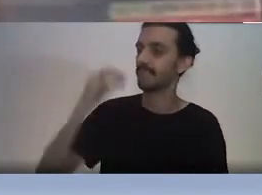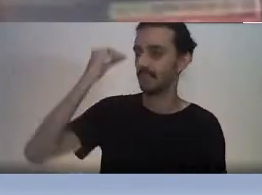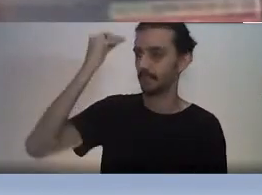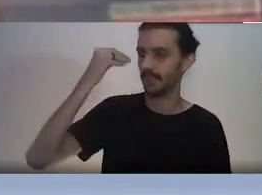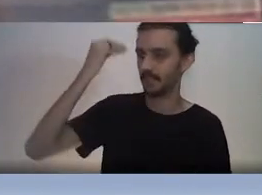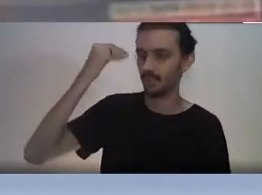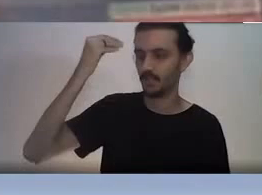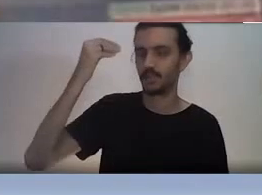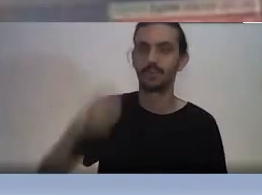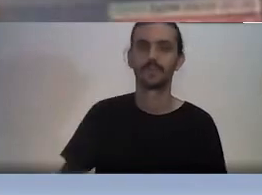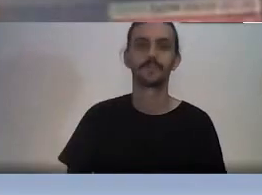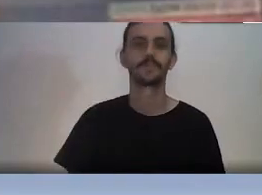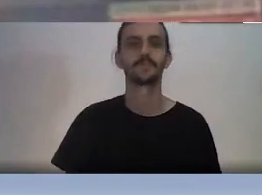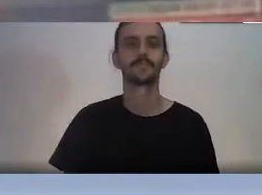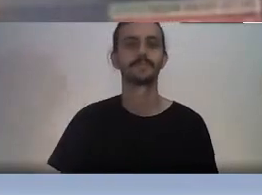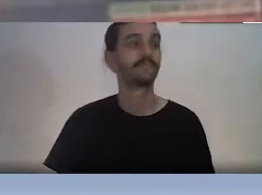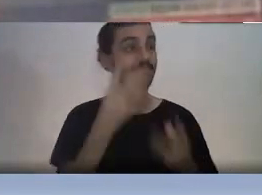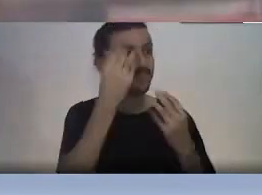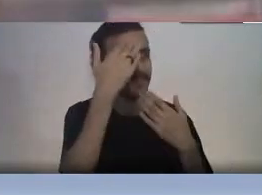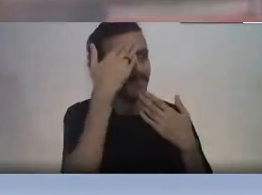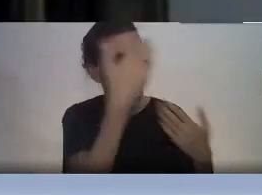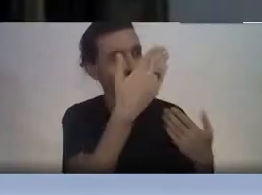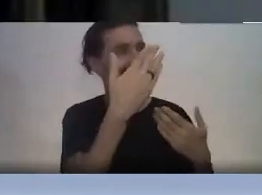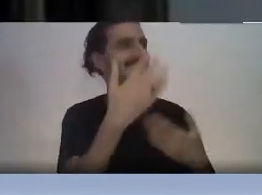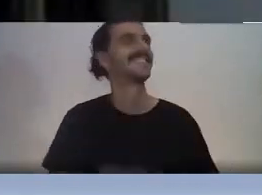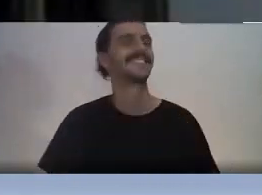psicóloga. Muito obrigada.